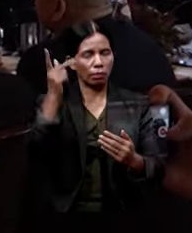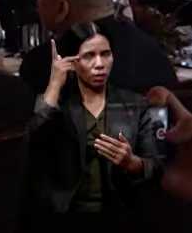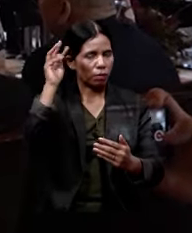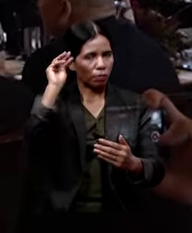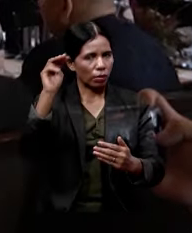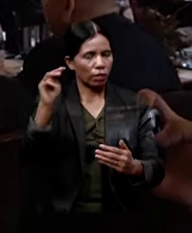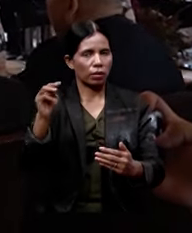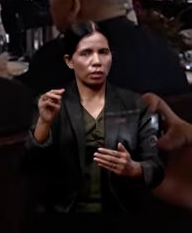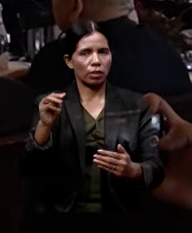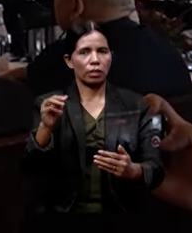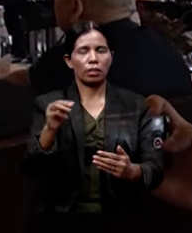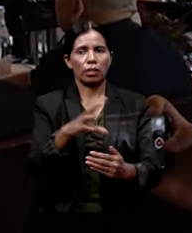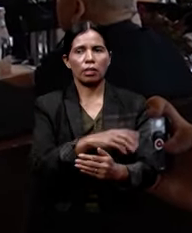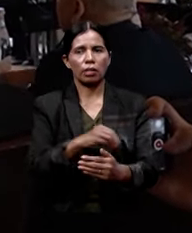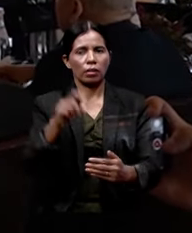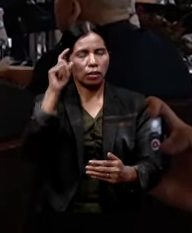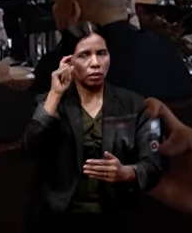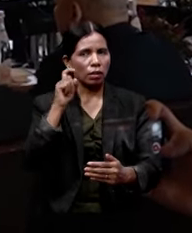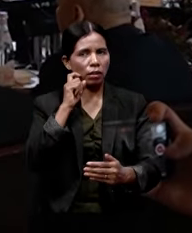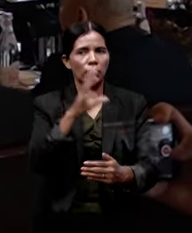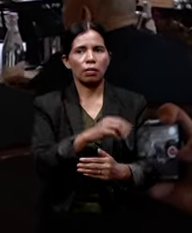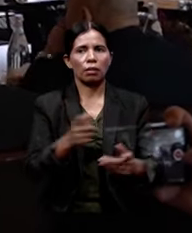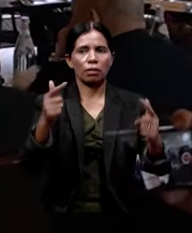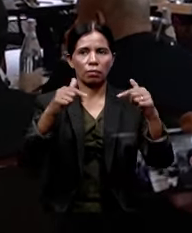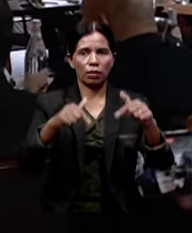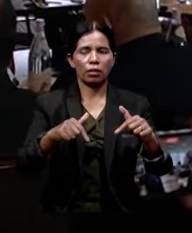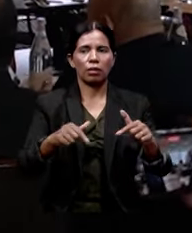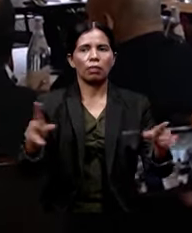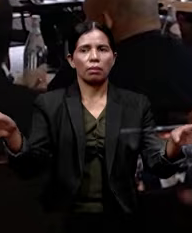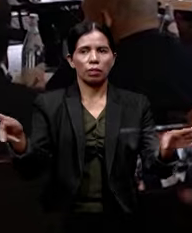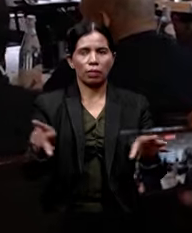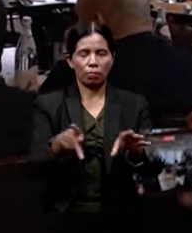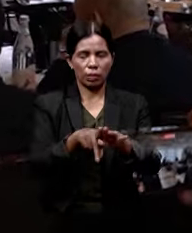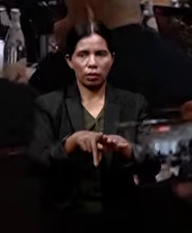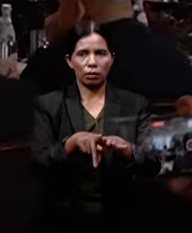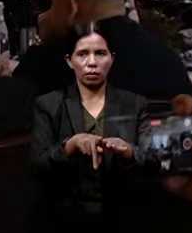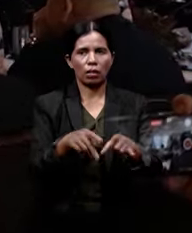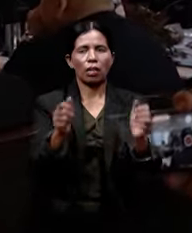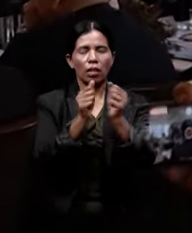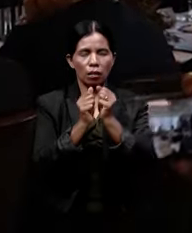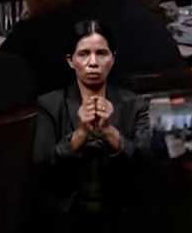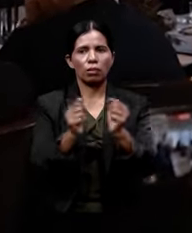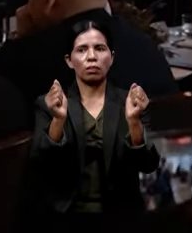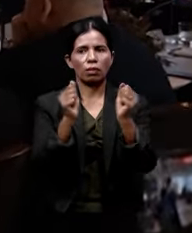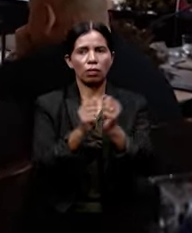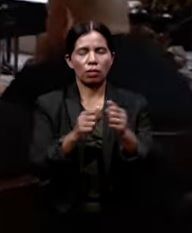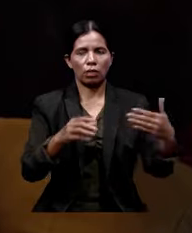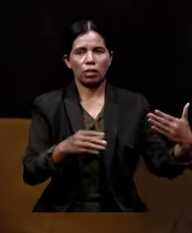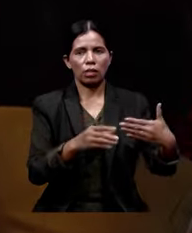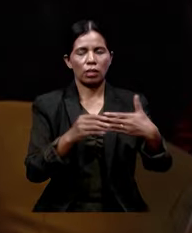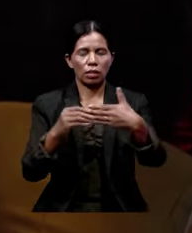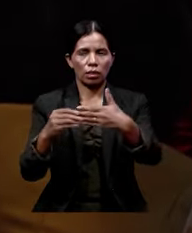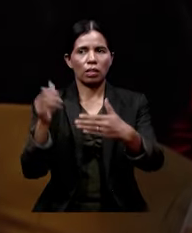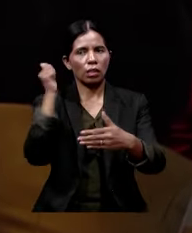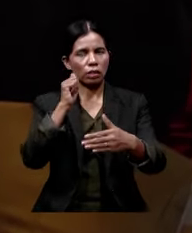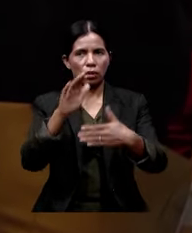Rácia, sua excelência Kairala Xanana Guzmão Mosse, mas participa, muito com líderes ASEAN